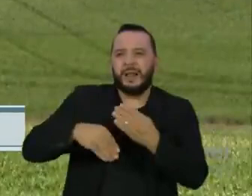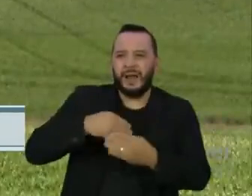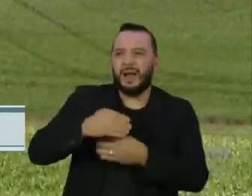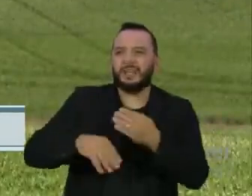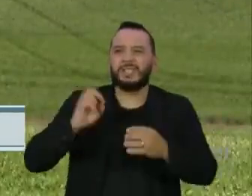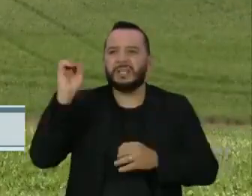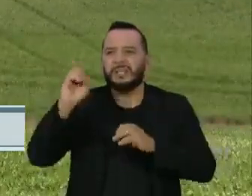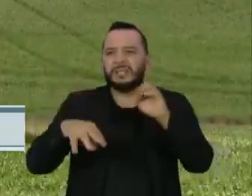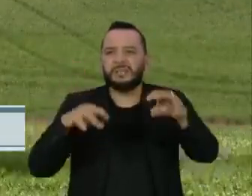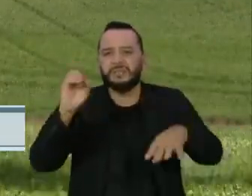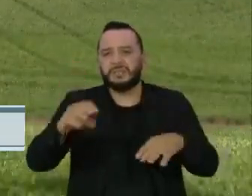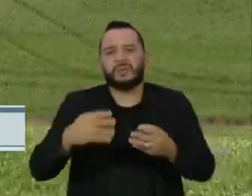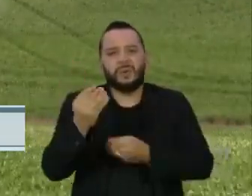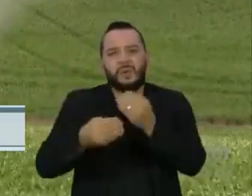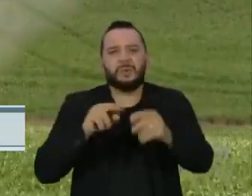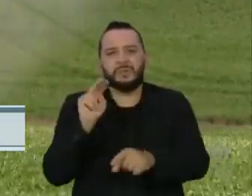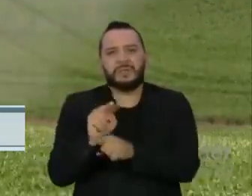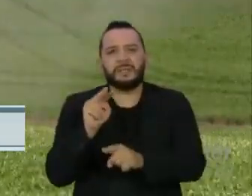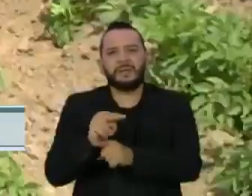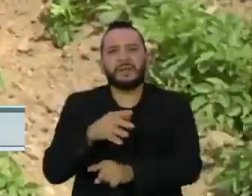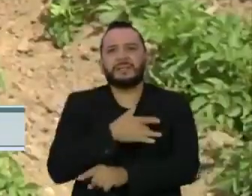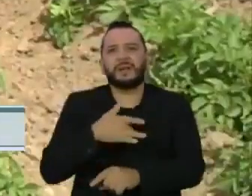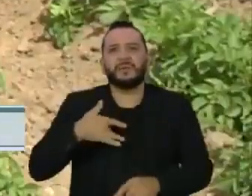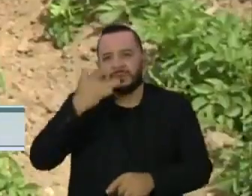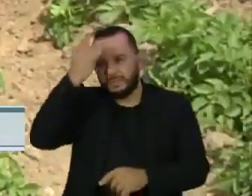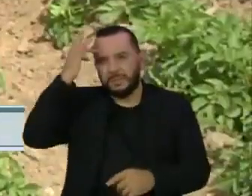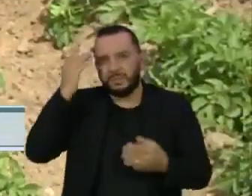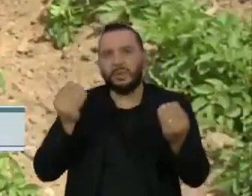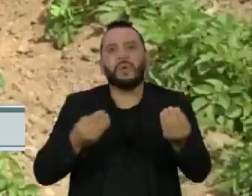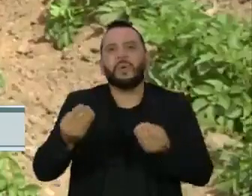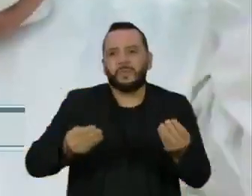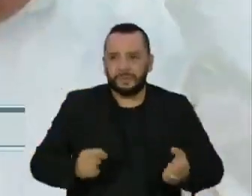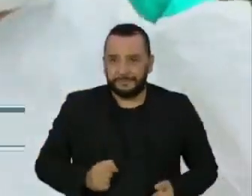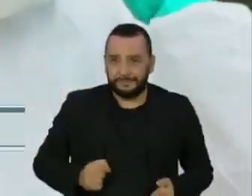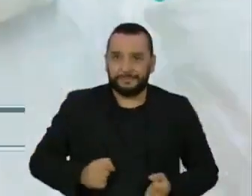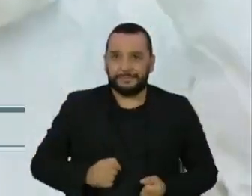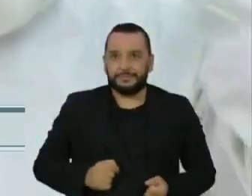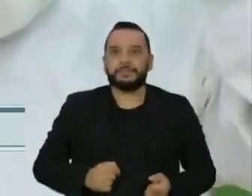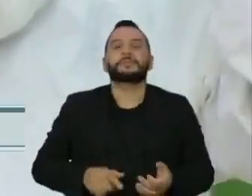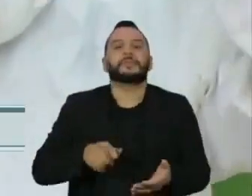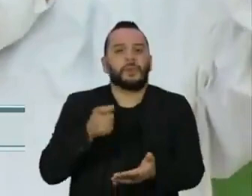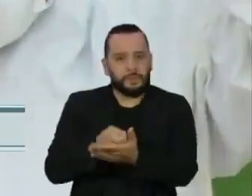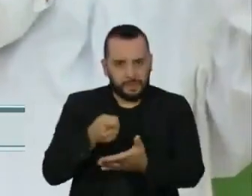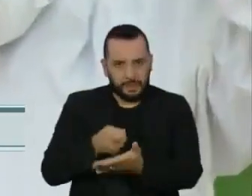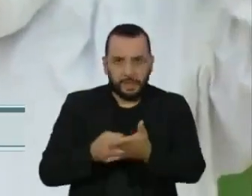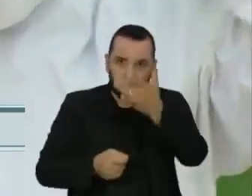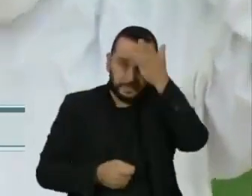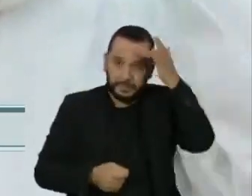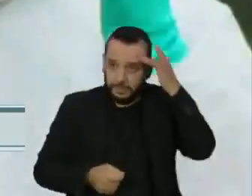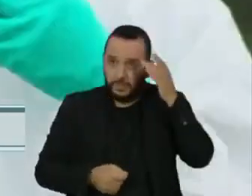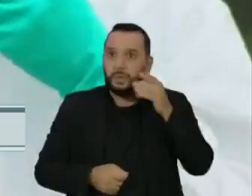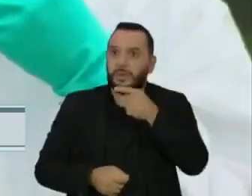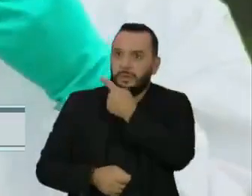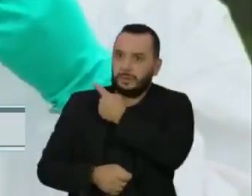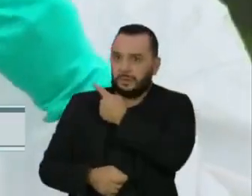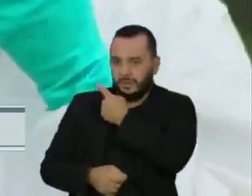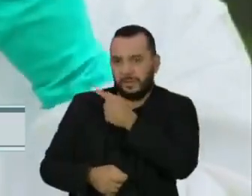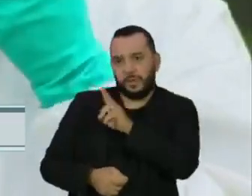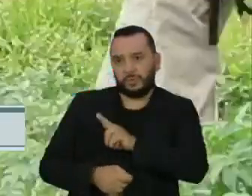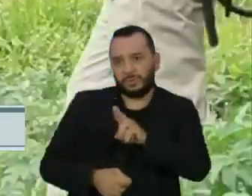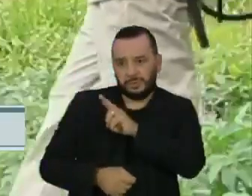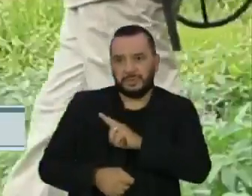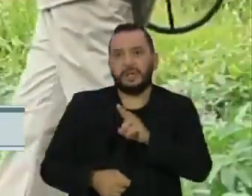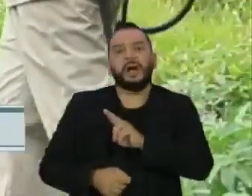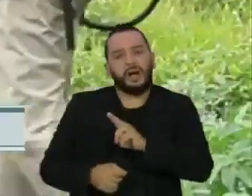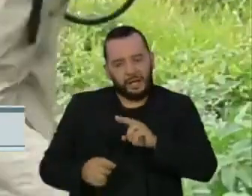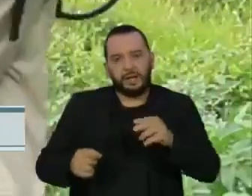vai preservar a saúde do trabalhador? A medida obriga os trabalhadores que manuseiam agrotóxicos a passar